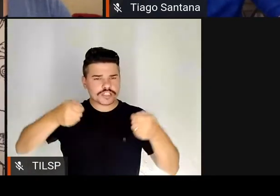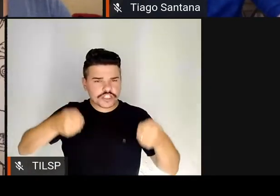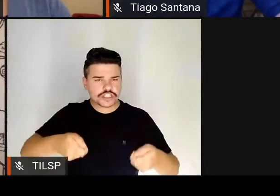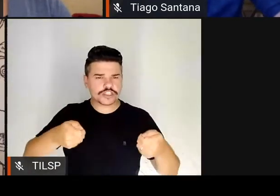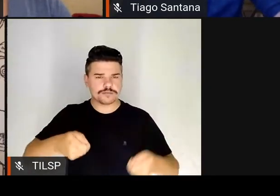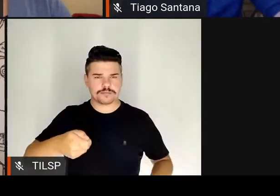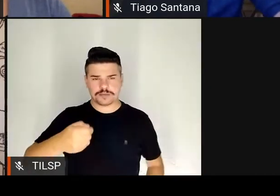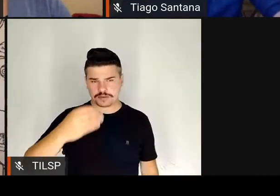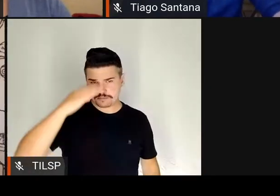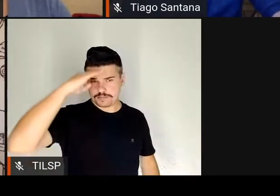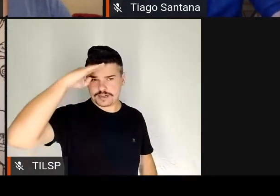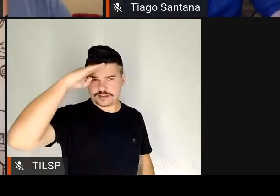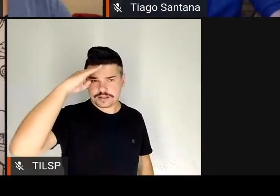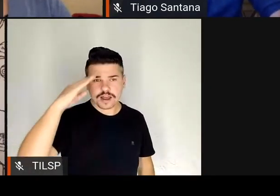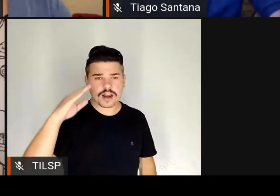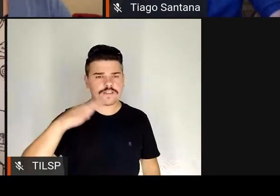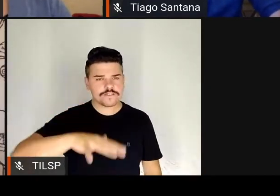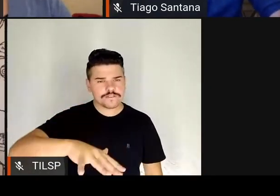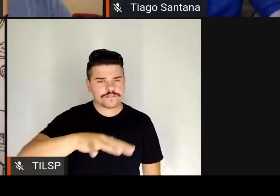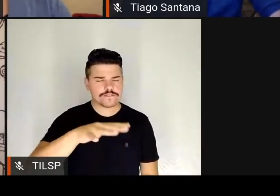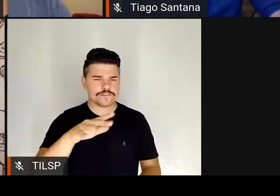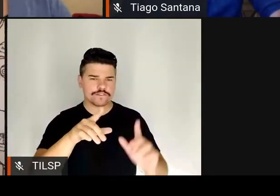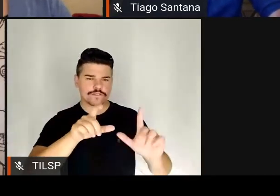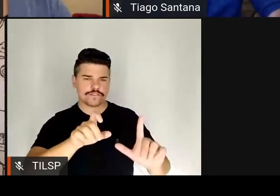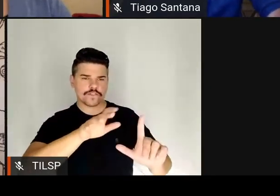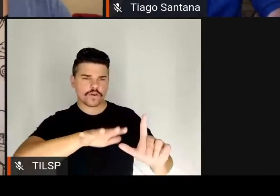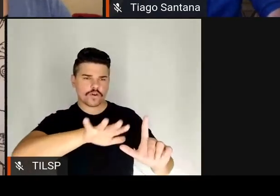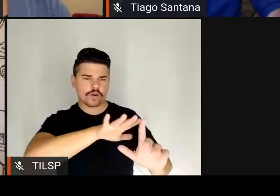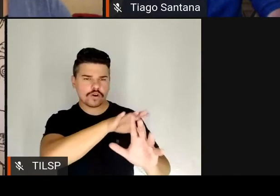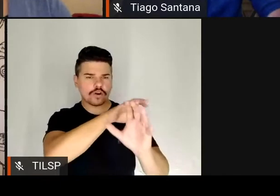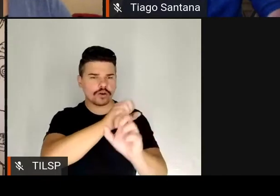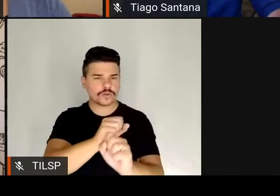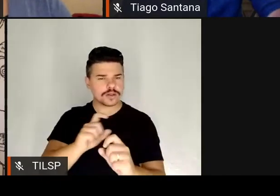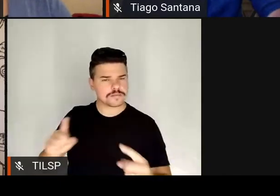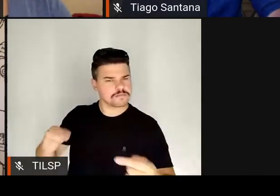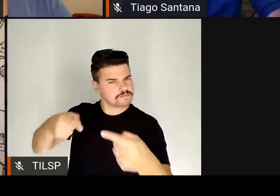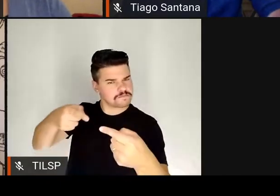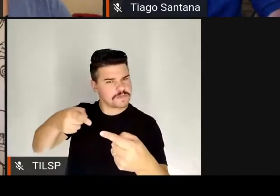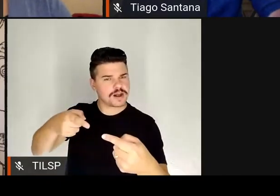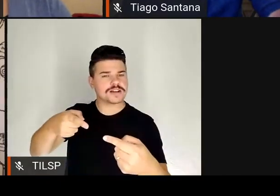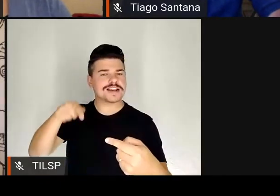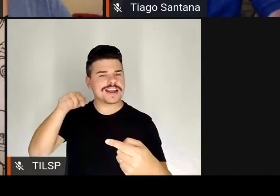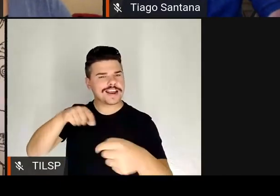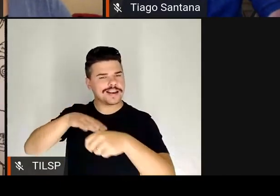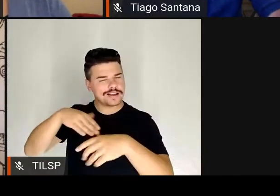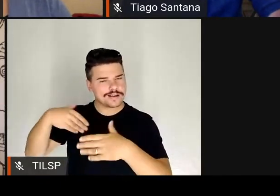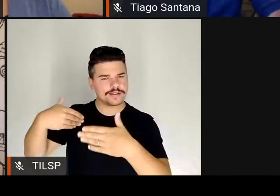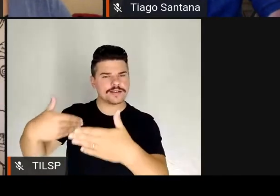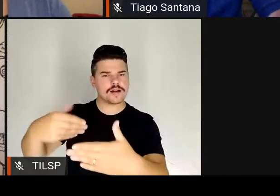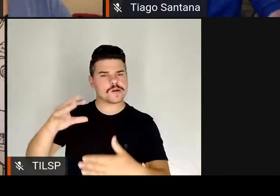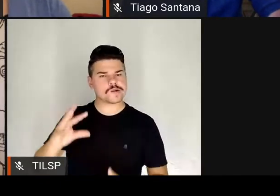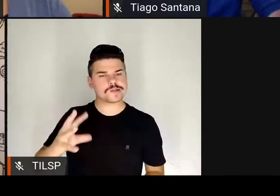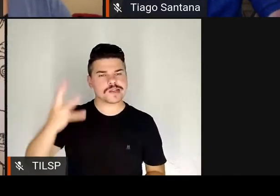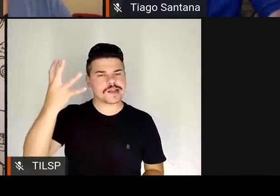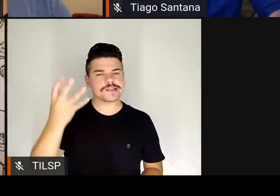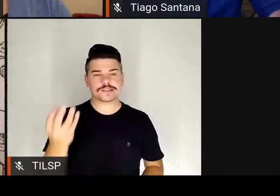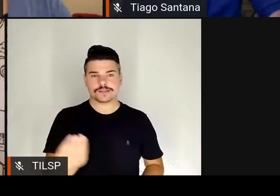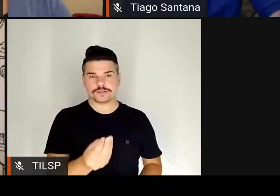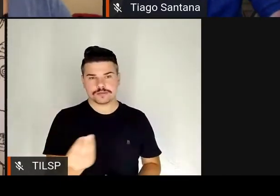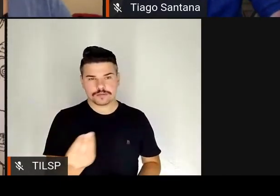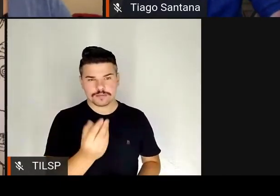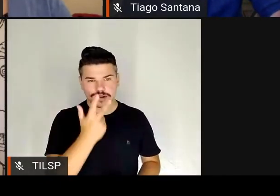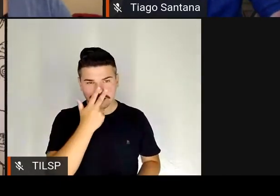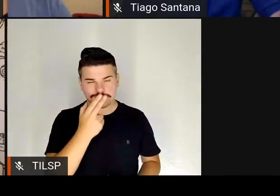período de uma fotografia de resistência, de embate, né? Ela se dá numa condição que é uma condição